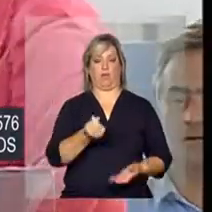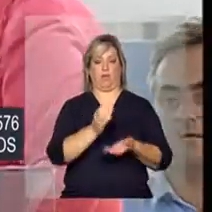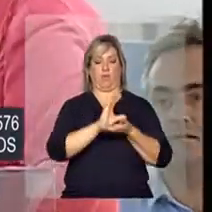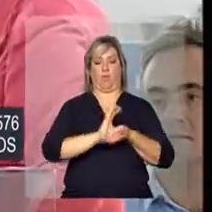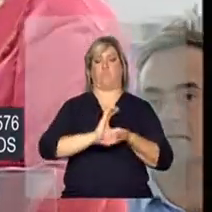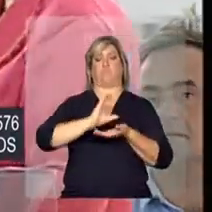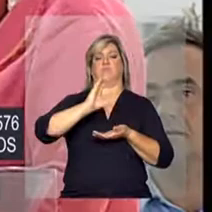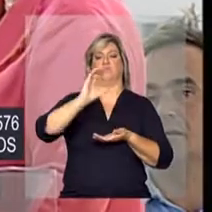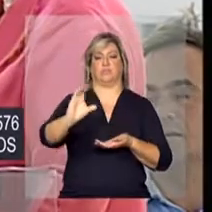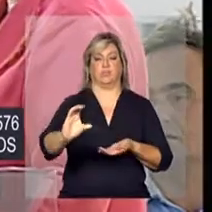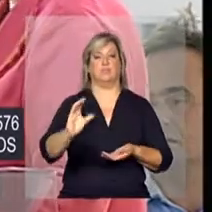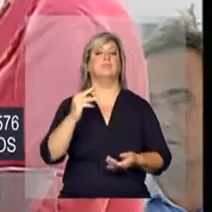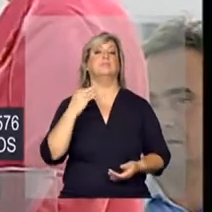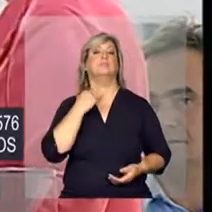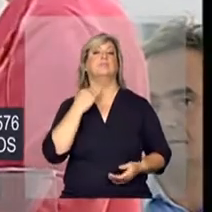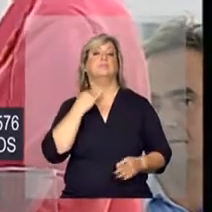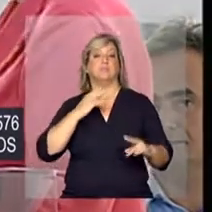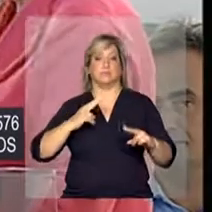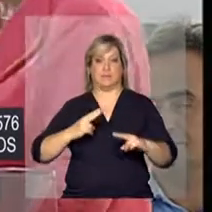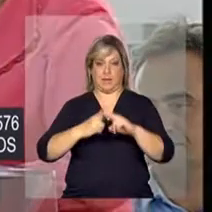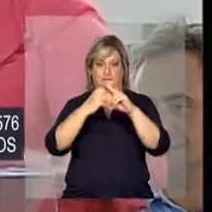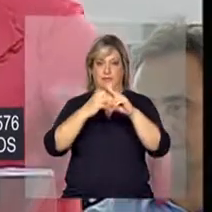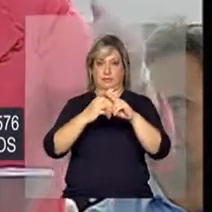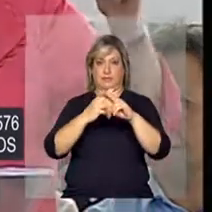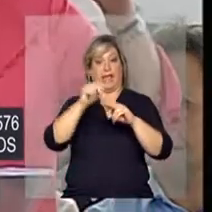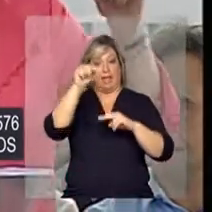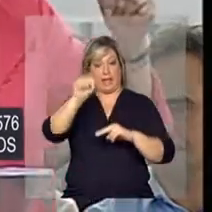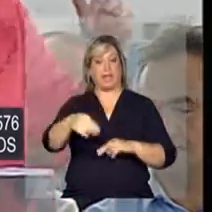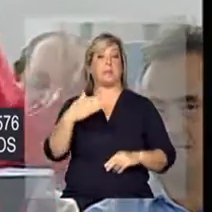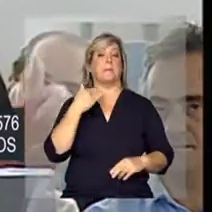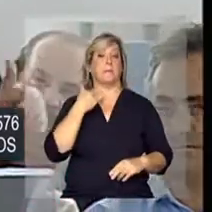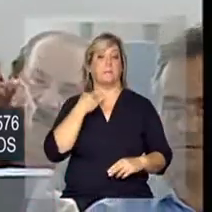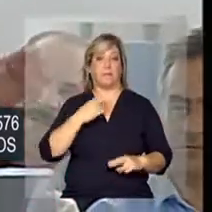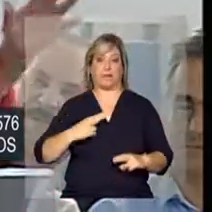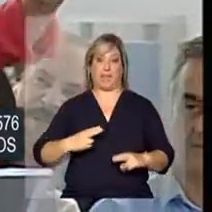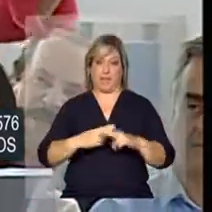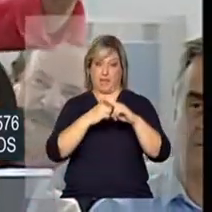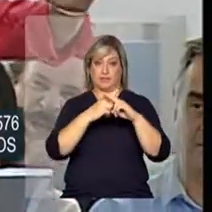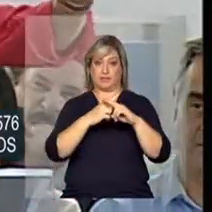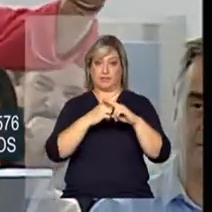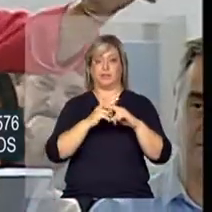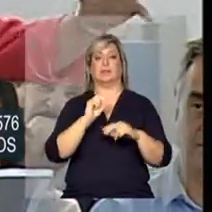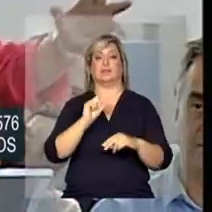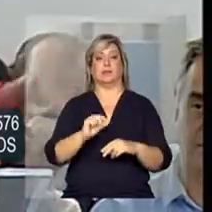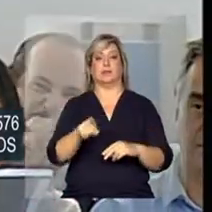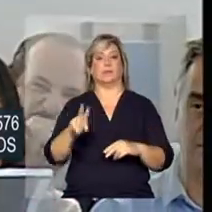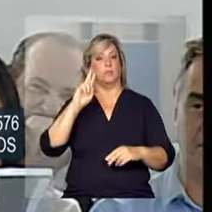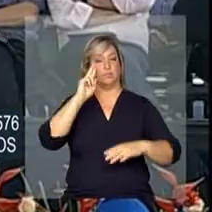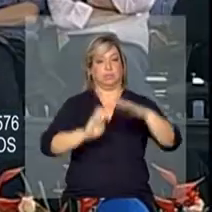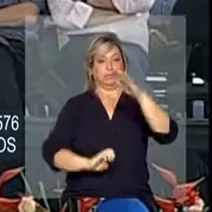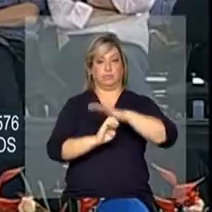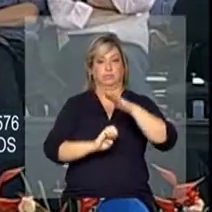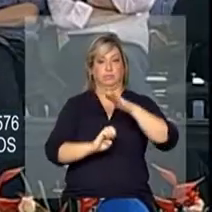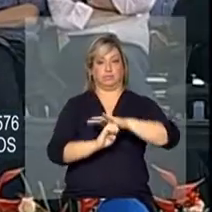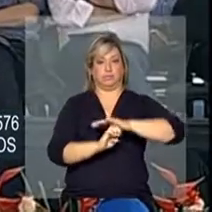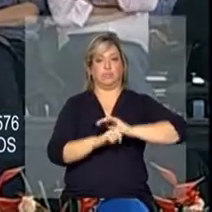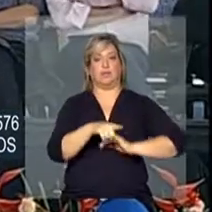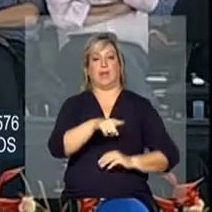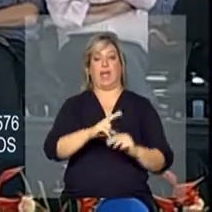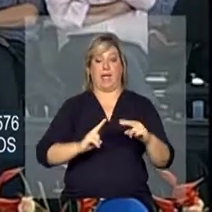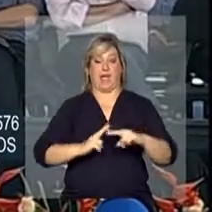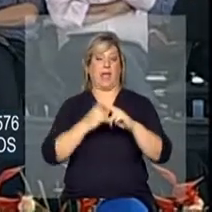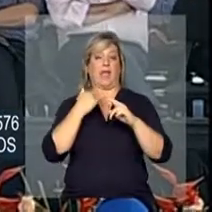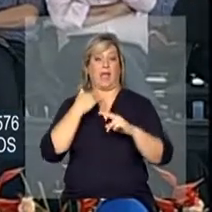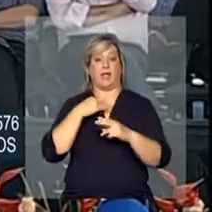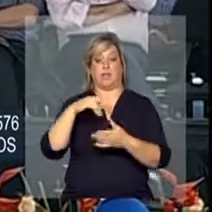e vai para a Caixa Econômica. Da Caixa Econômica, o empresário, a Caixa contrata o